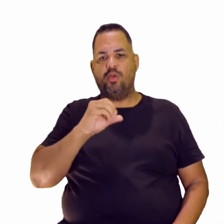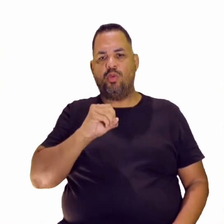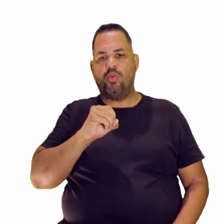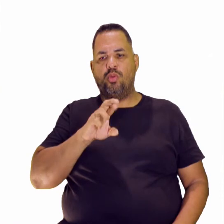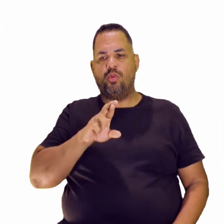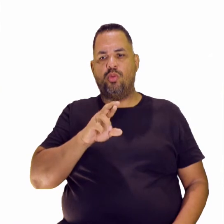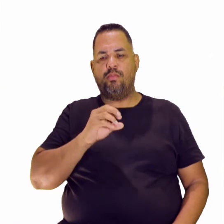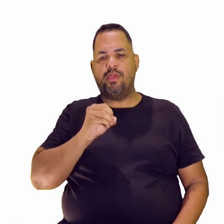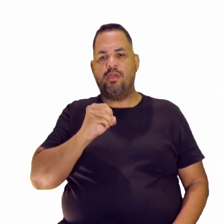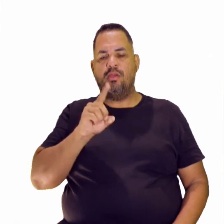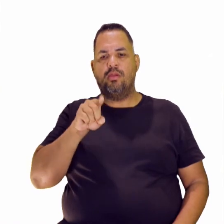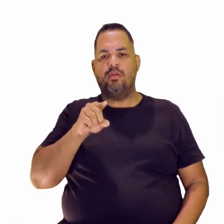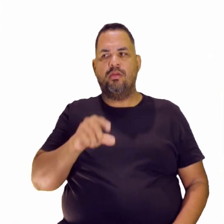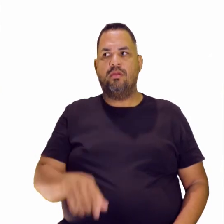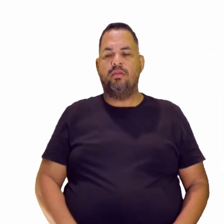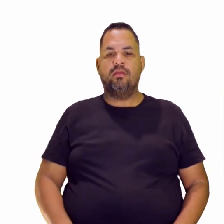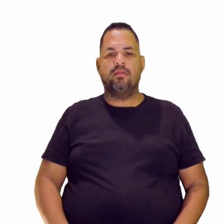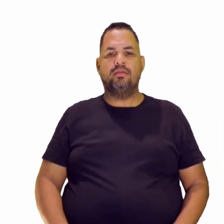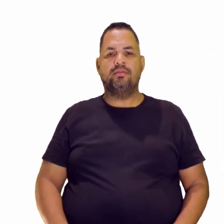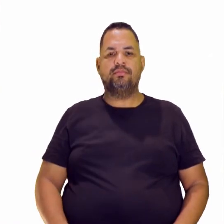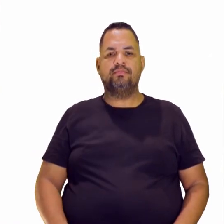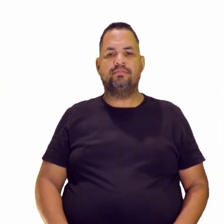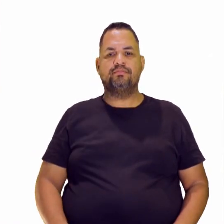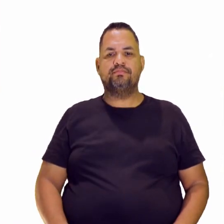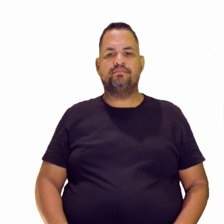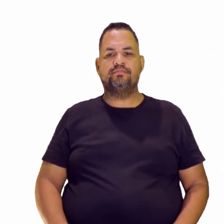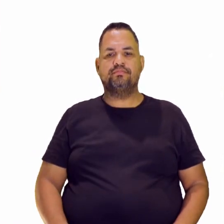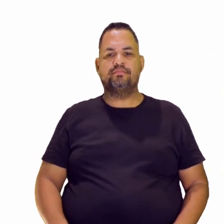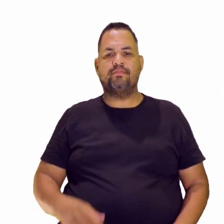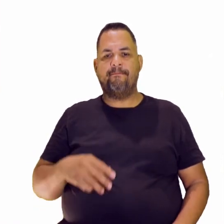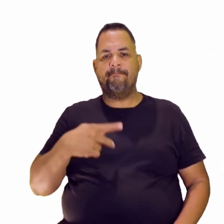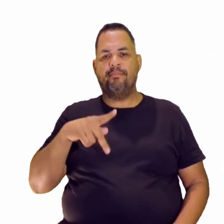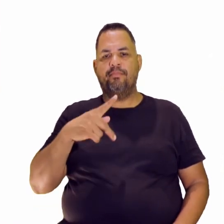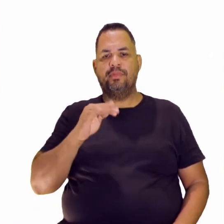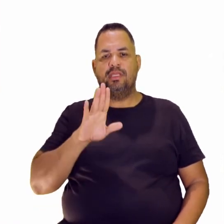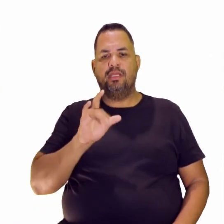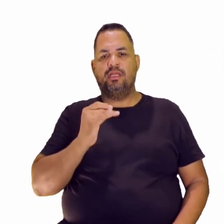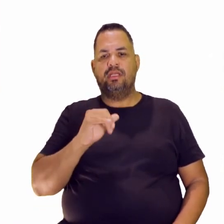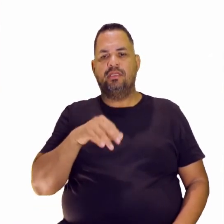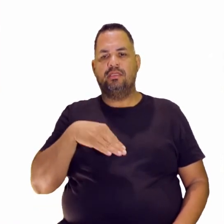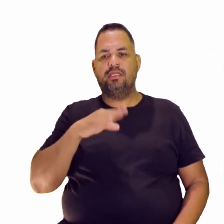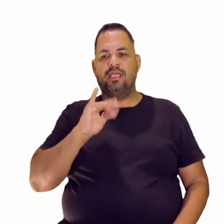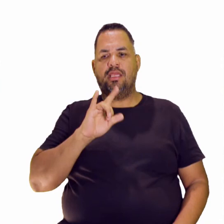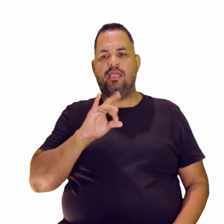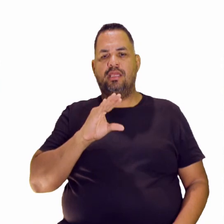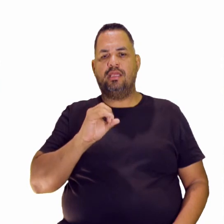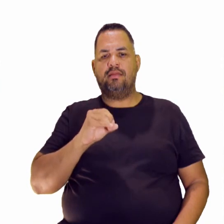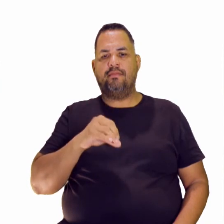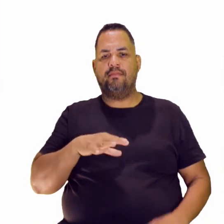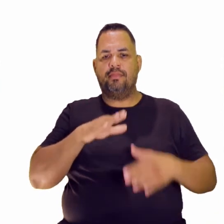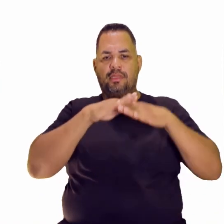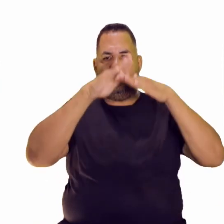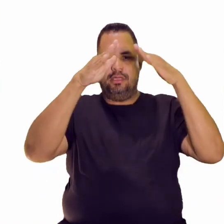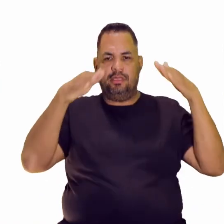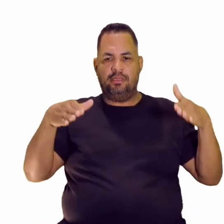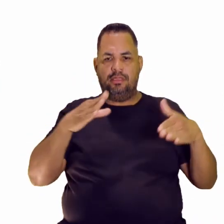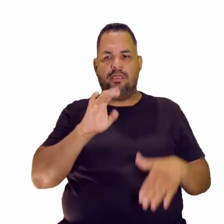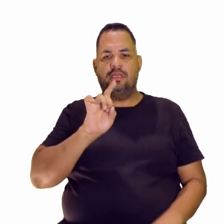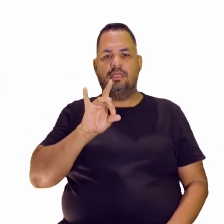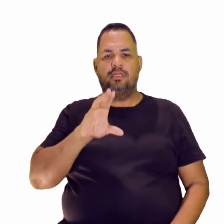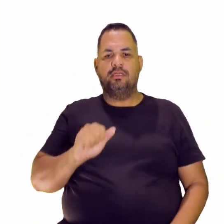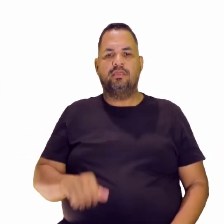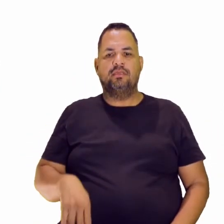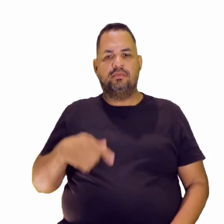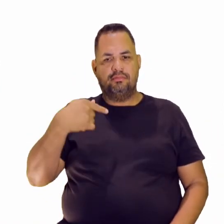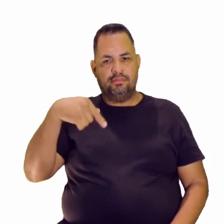dizem... Para pior, pior. Para telha, dizem teia. Para telhado, telhado.